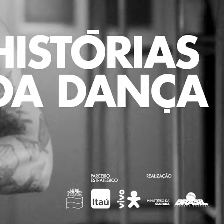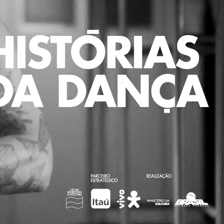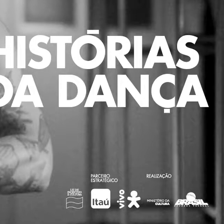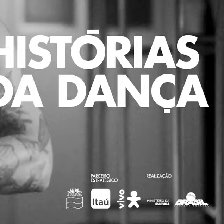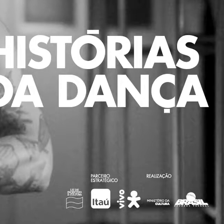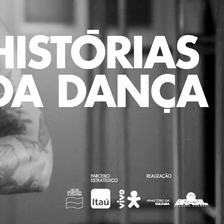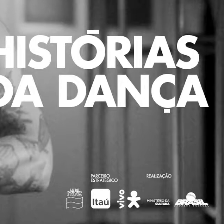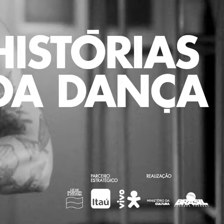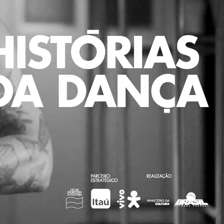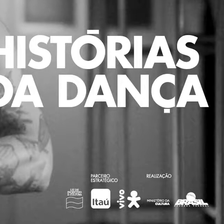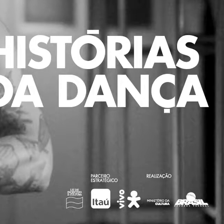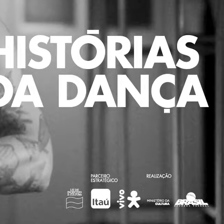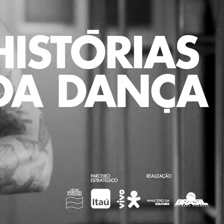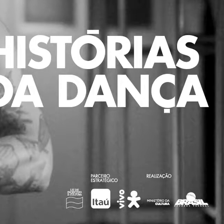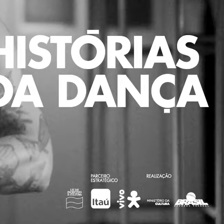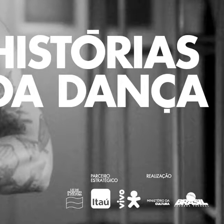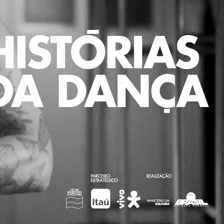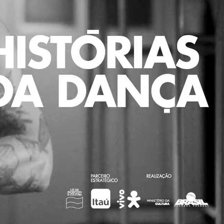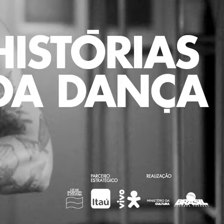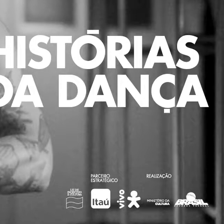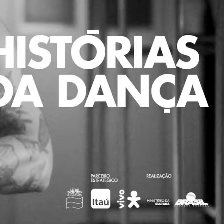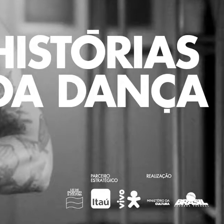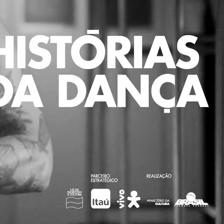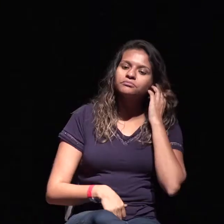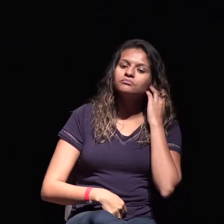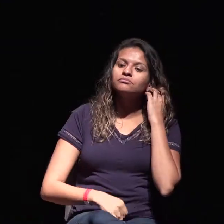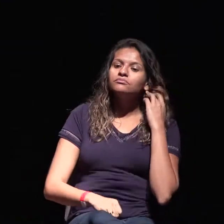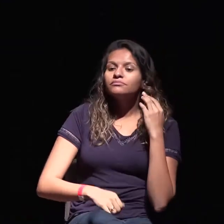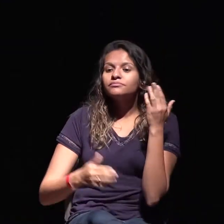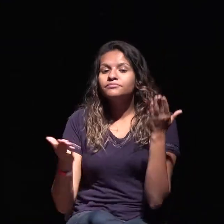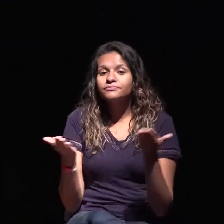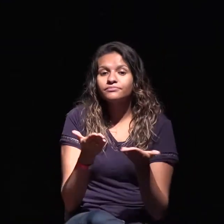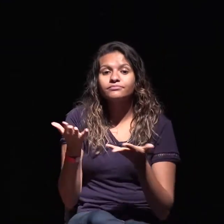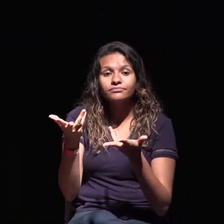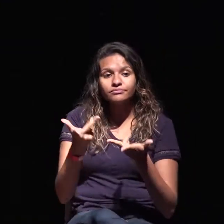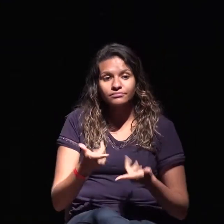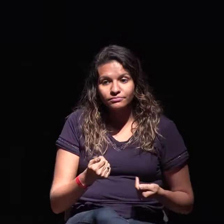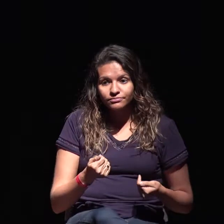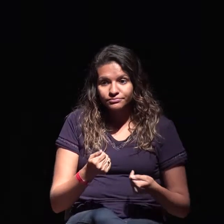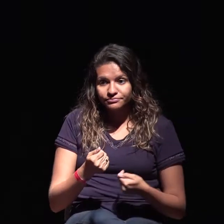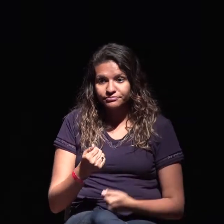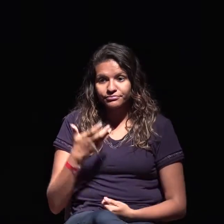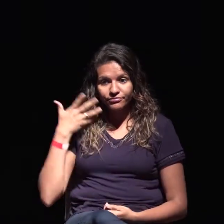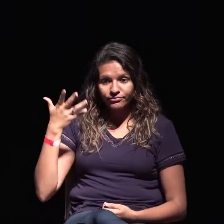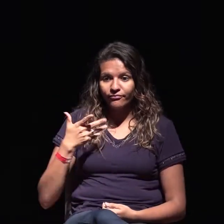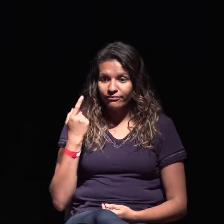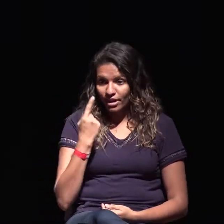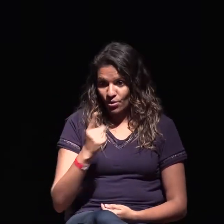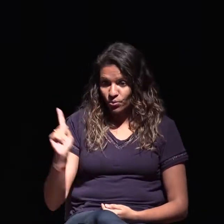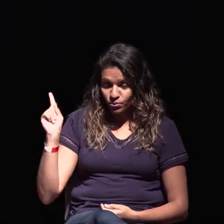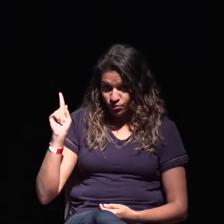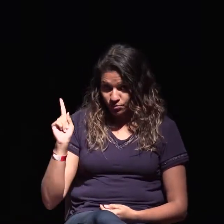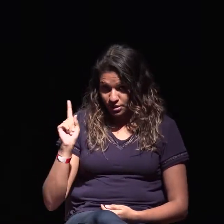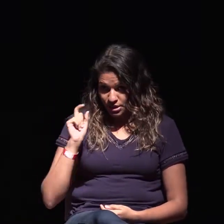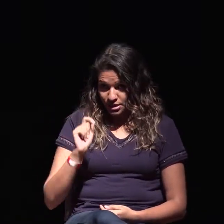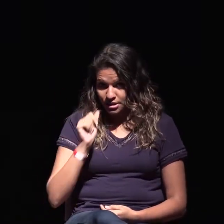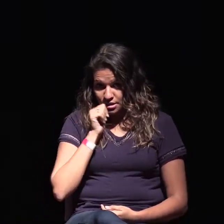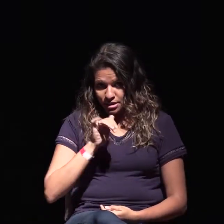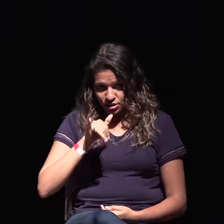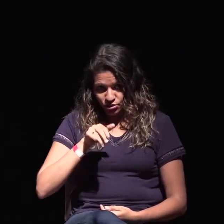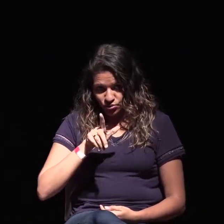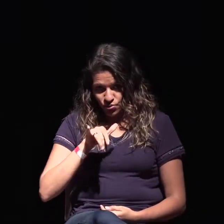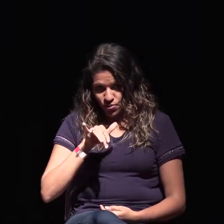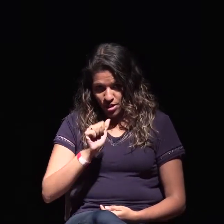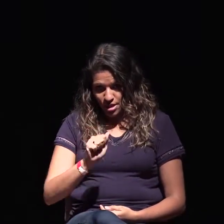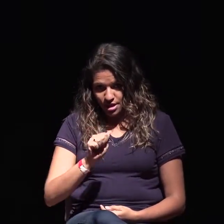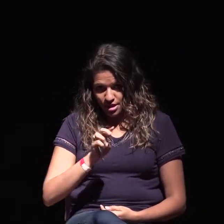Obrigada, Cláudia. E agora, por fim, gostaria de convidar a nossa última palestrante do dia, a Julia Bryan